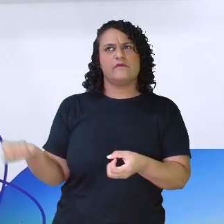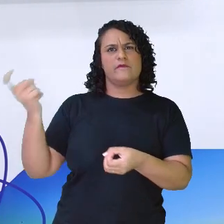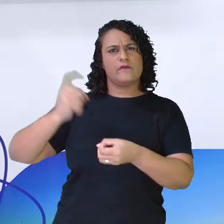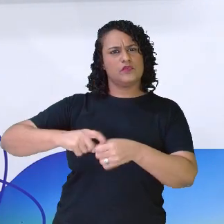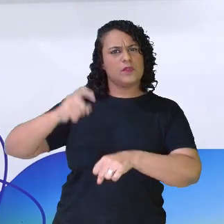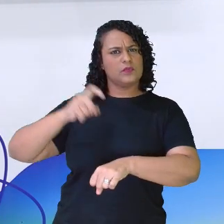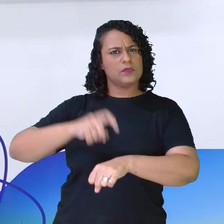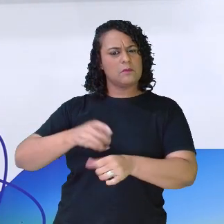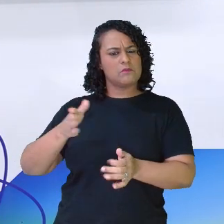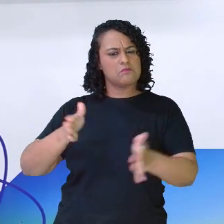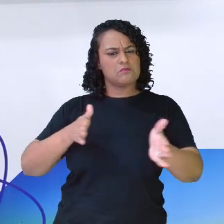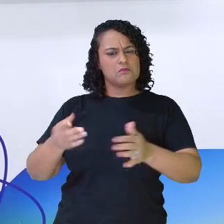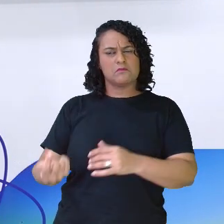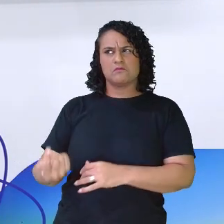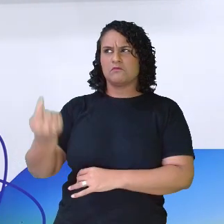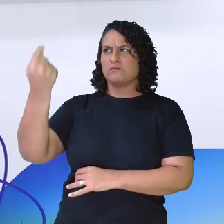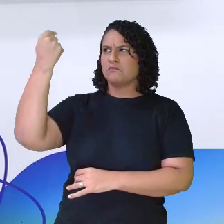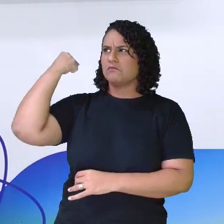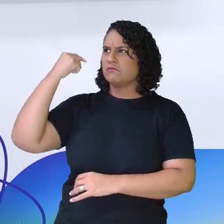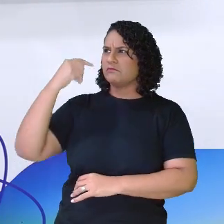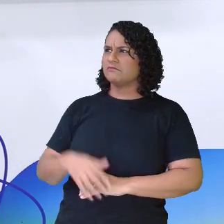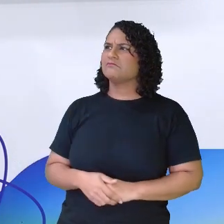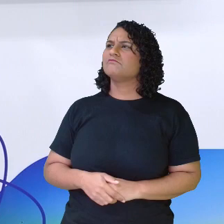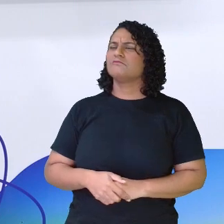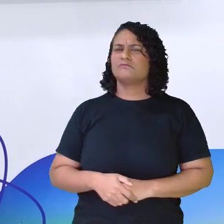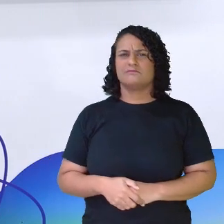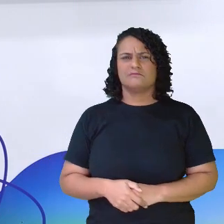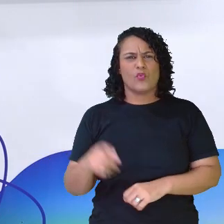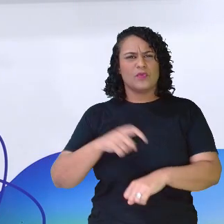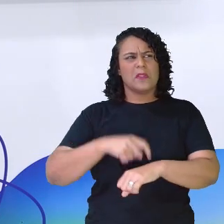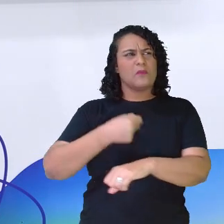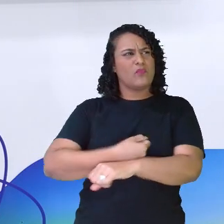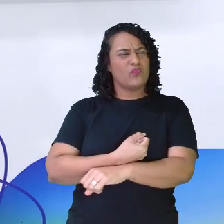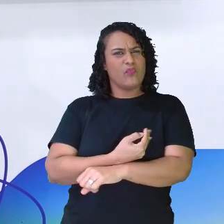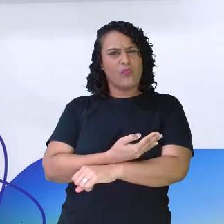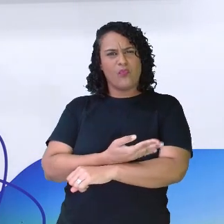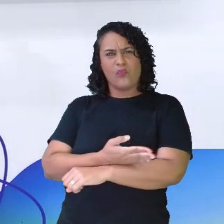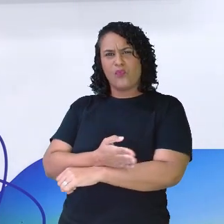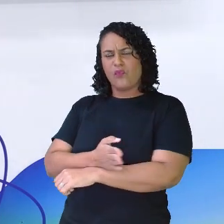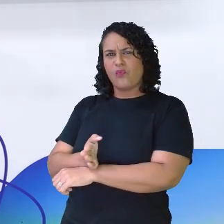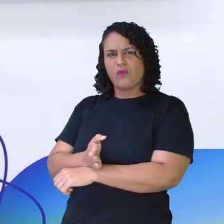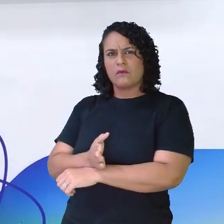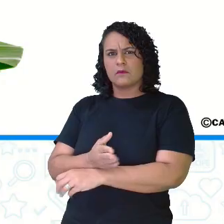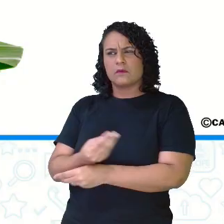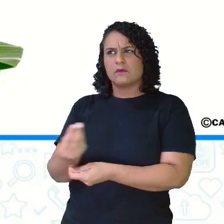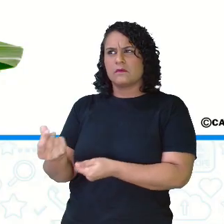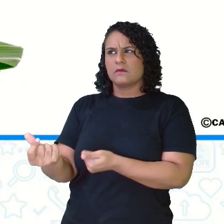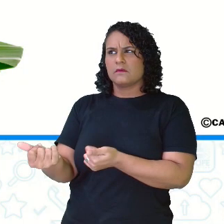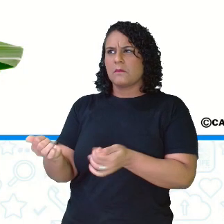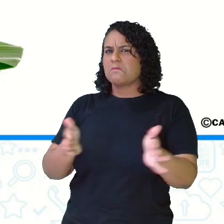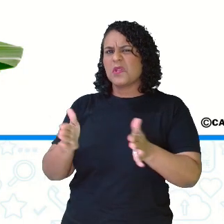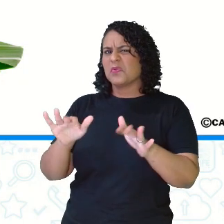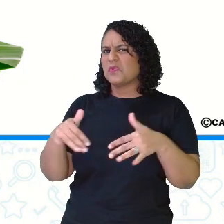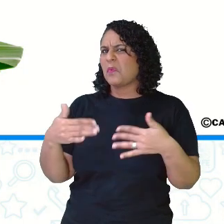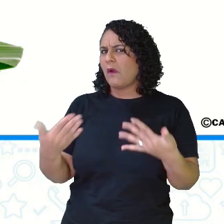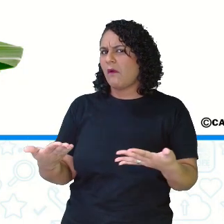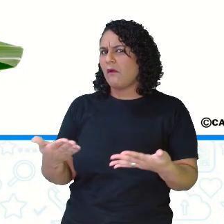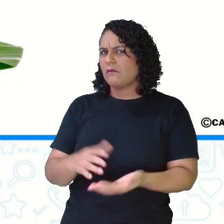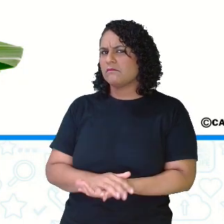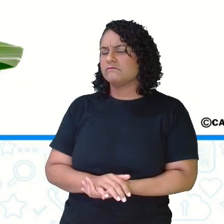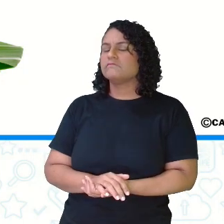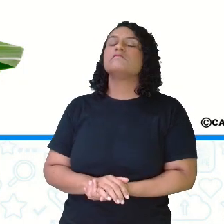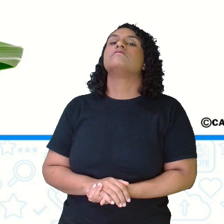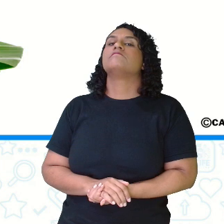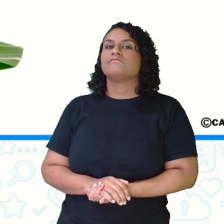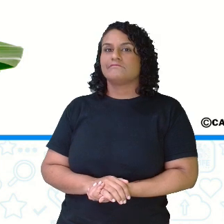O tempo que é muito longo, professor, muitos anos. Quando? A gente vai voltar para quando? Que volta no tempo? Vamos para